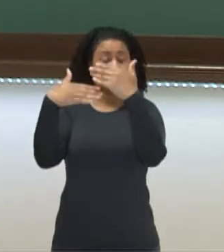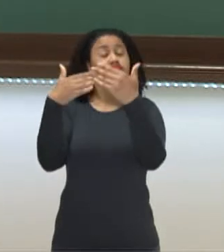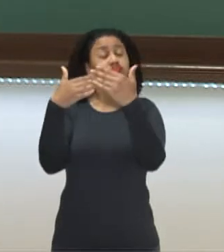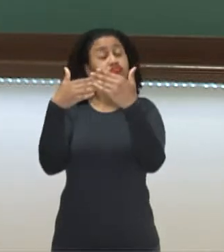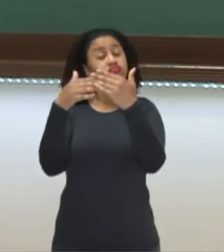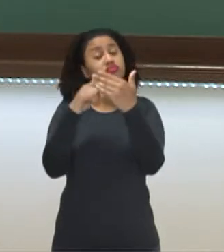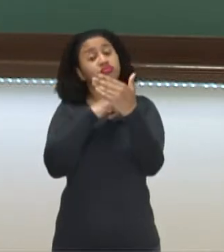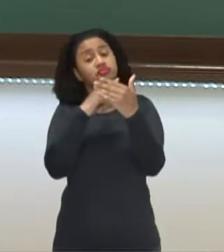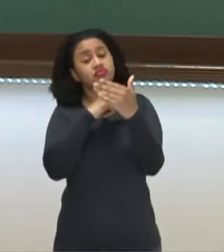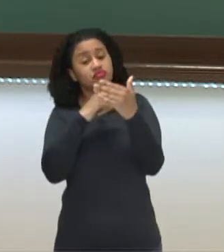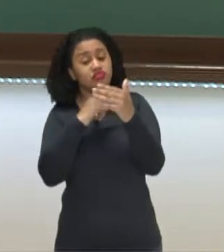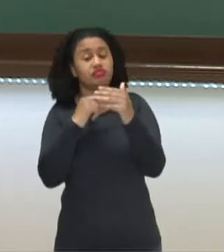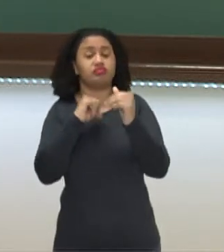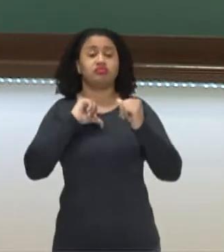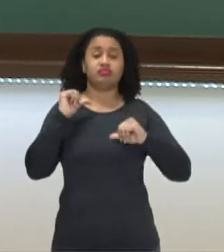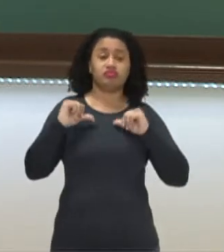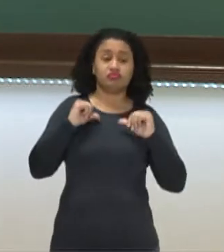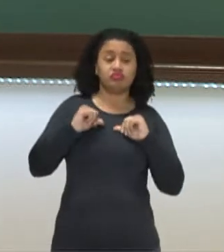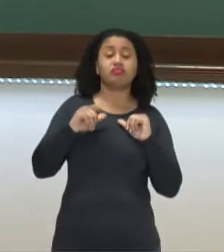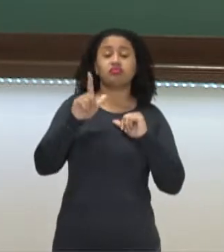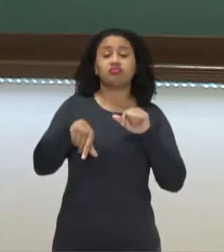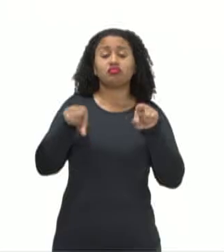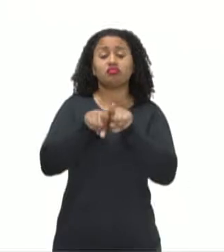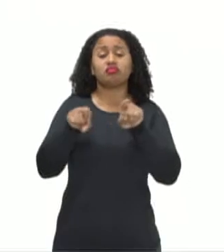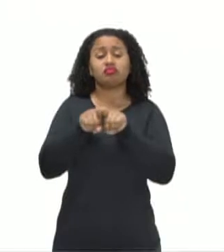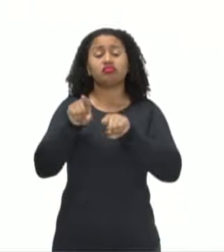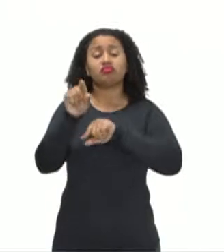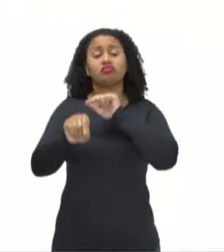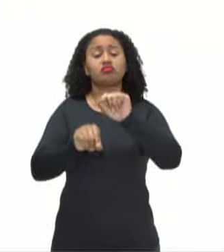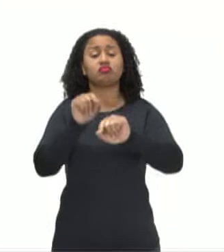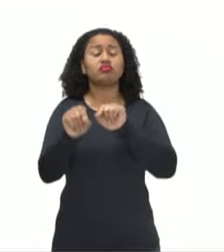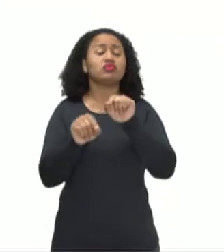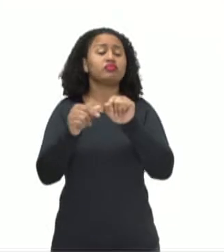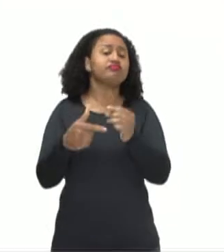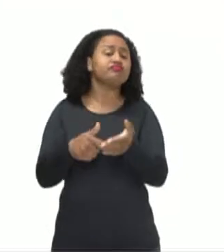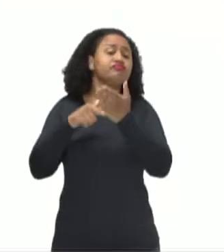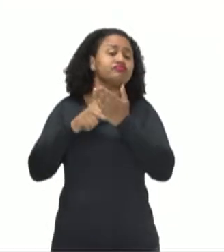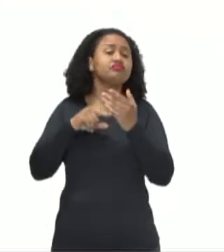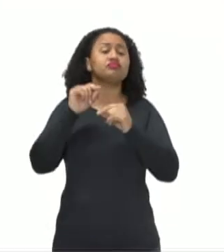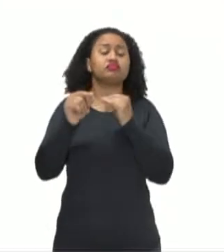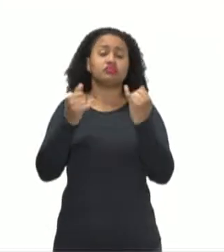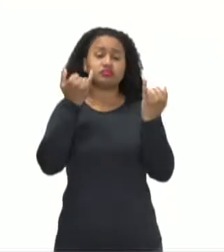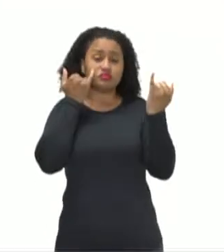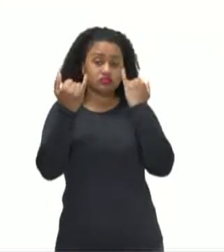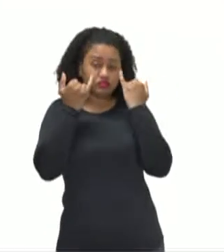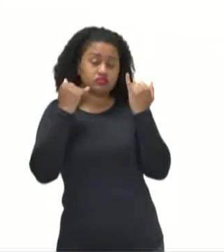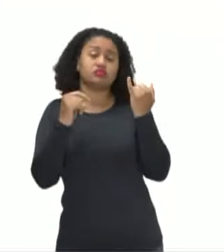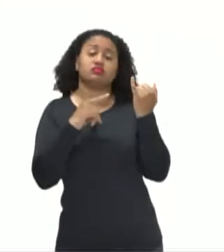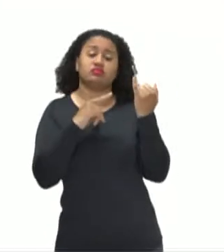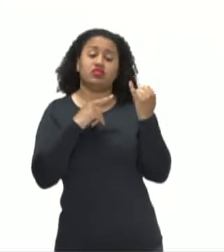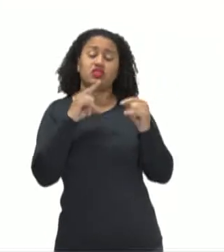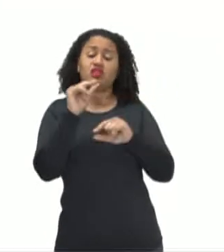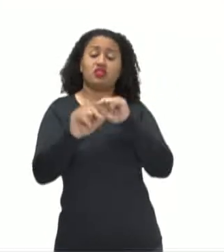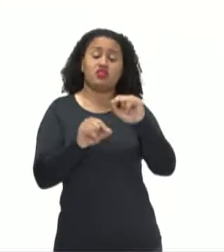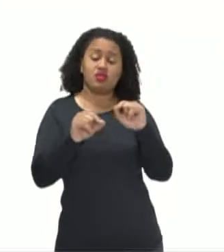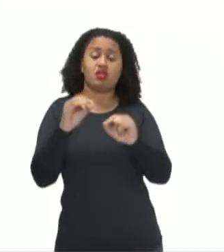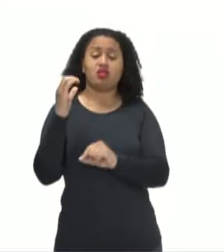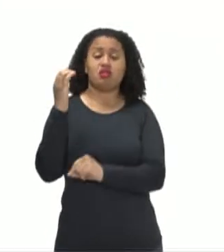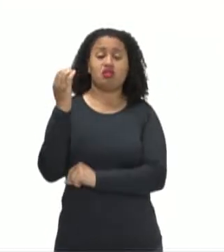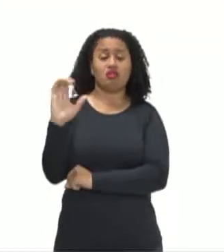semelhanças anatômicas, elas inclusive nos trazem uma informação que a